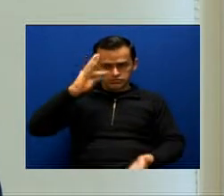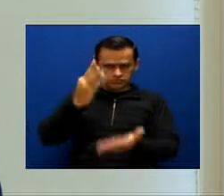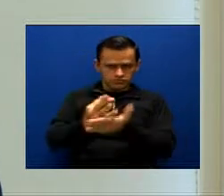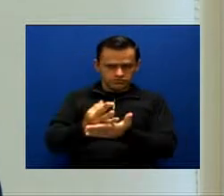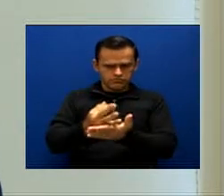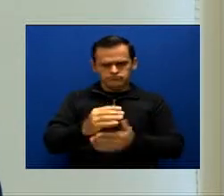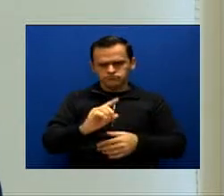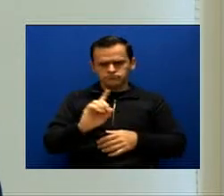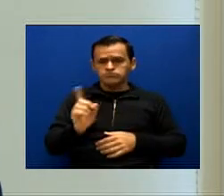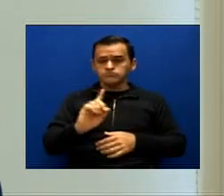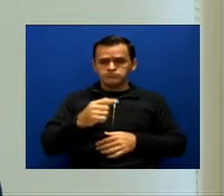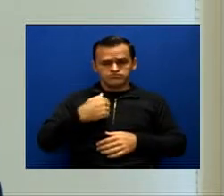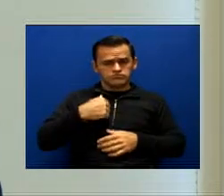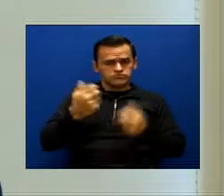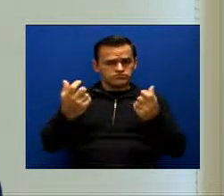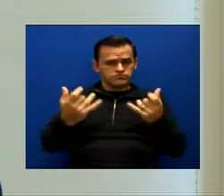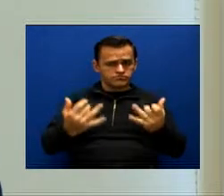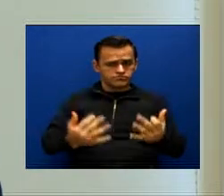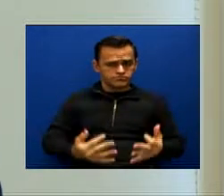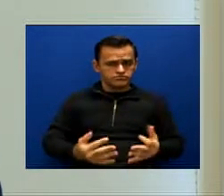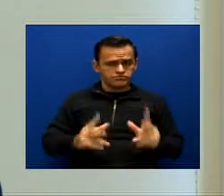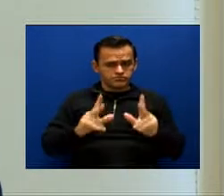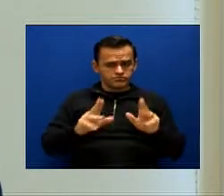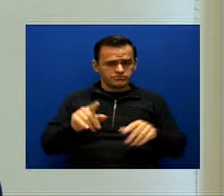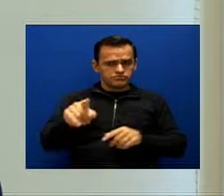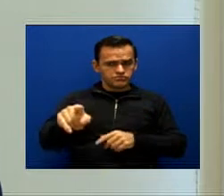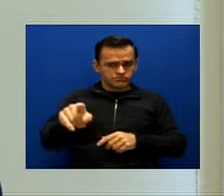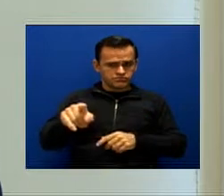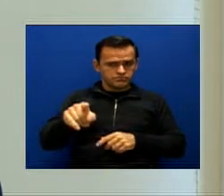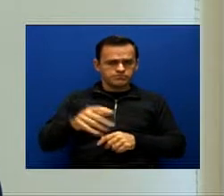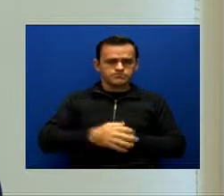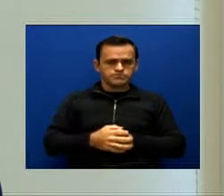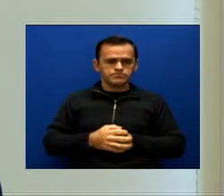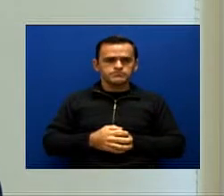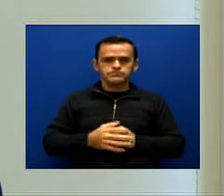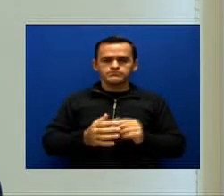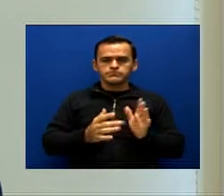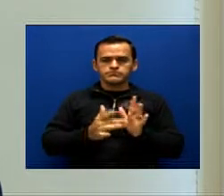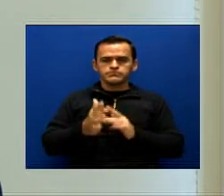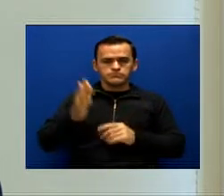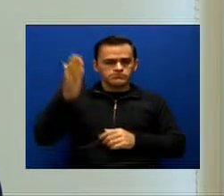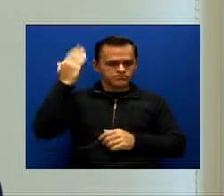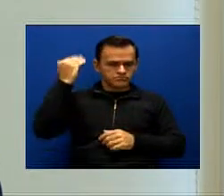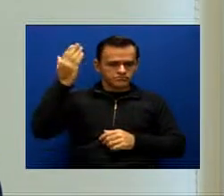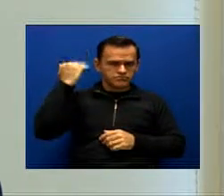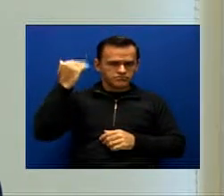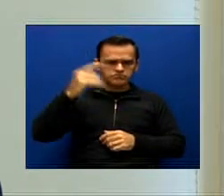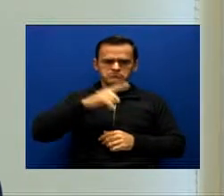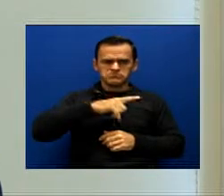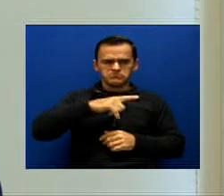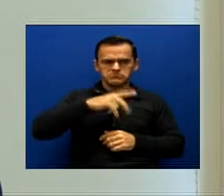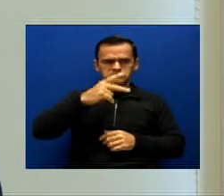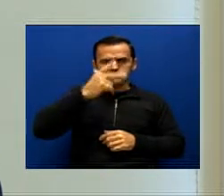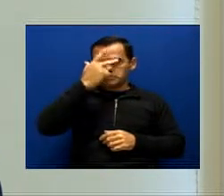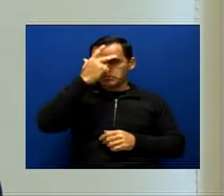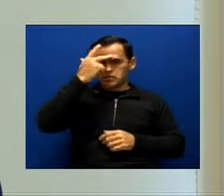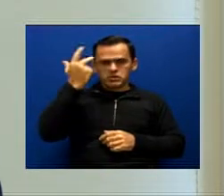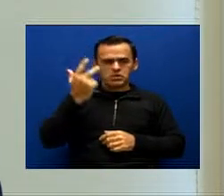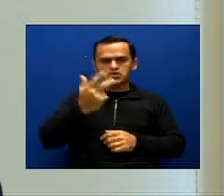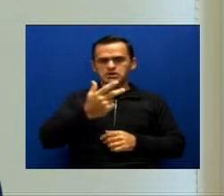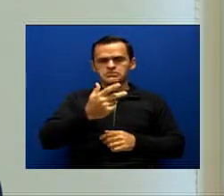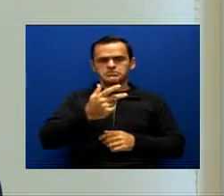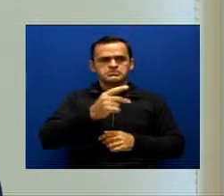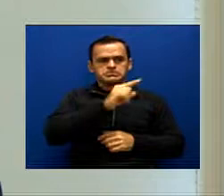sempre traz aqui. Quero provocar uma reflexão. Jesus, em sua época, protegia os perseguidos. E não vejo